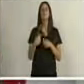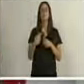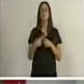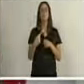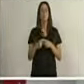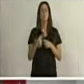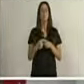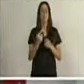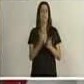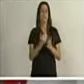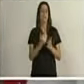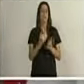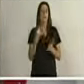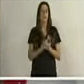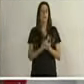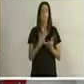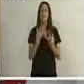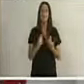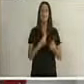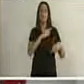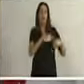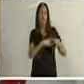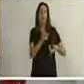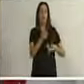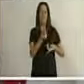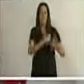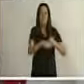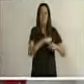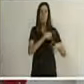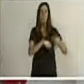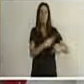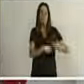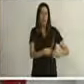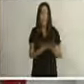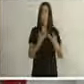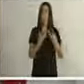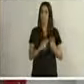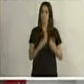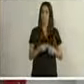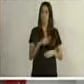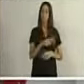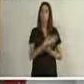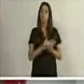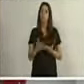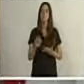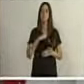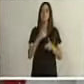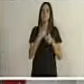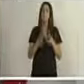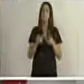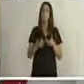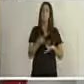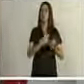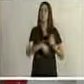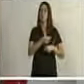das pedaladas. As pedaladas dela foram muito além do que deveriam ter ido, deixaram de ser contábeis para ser administrativas.